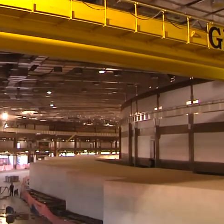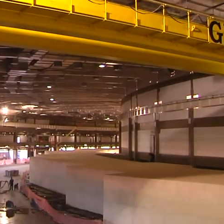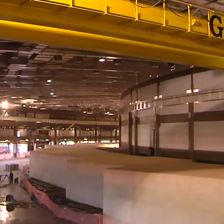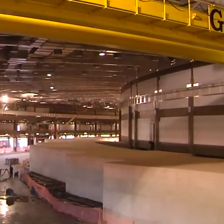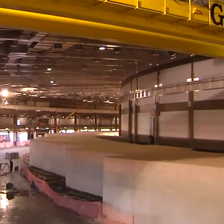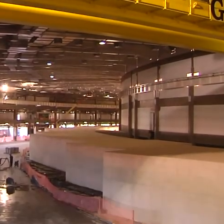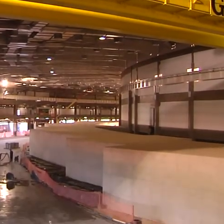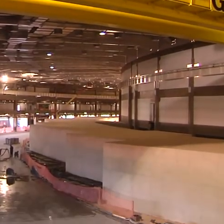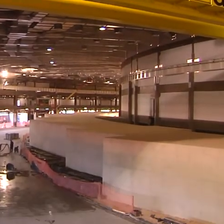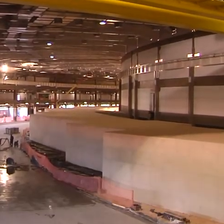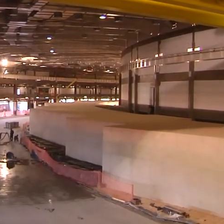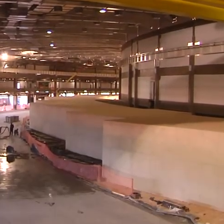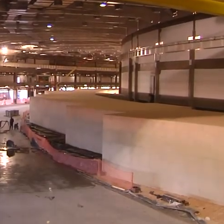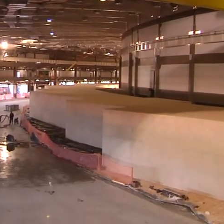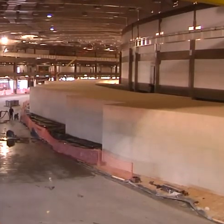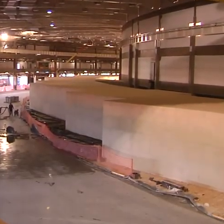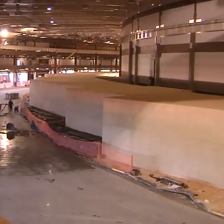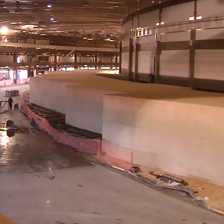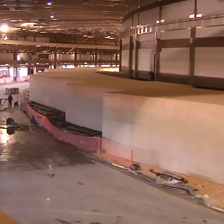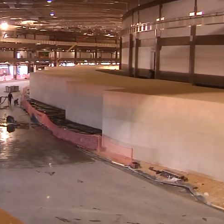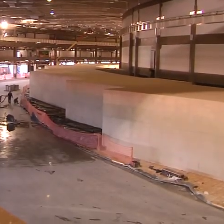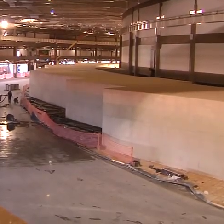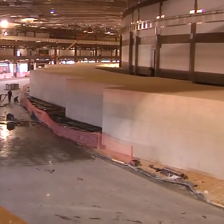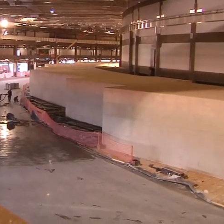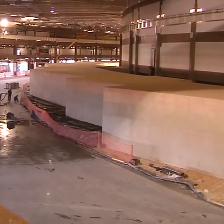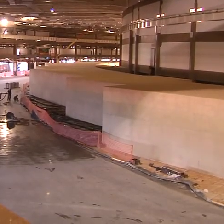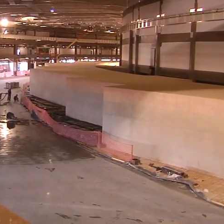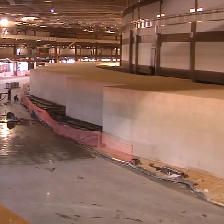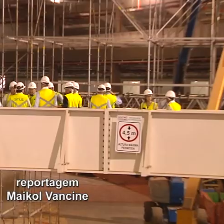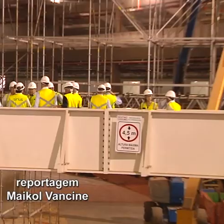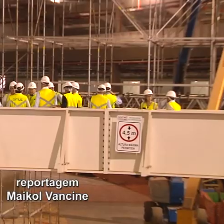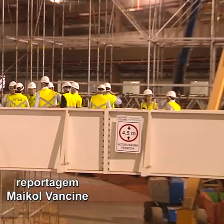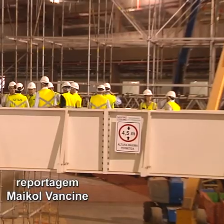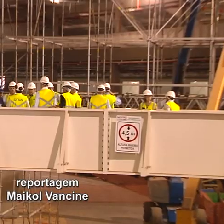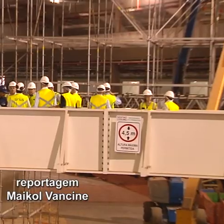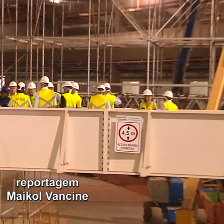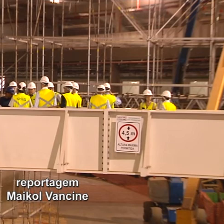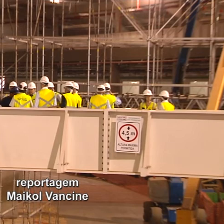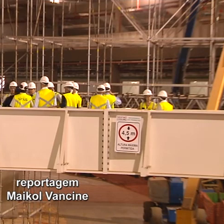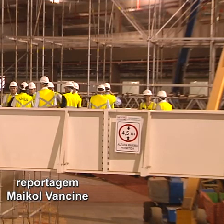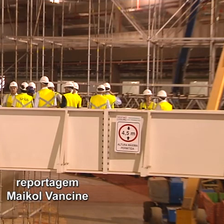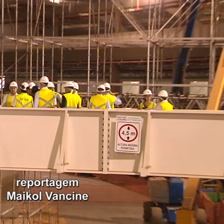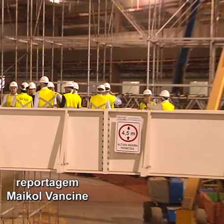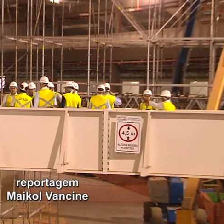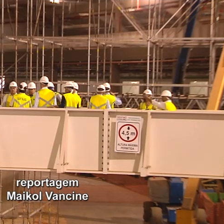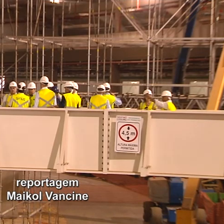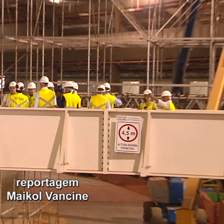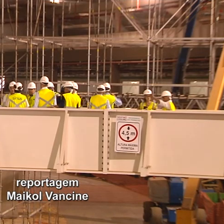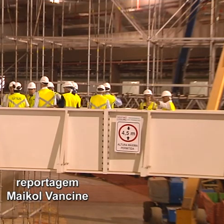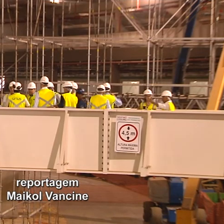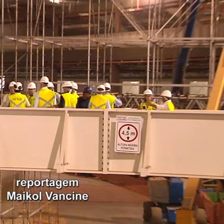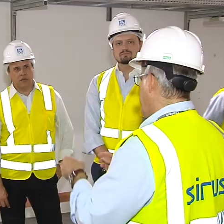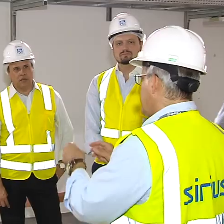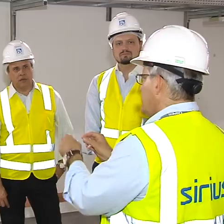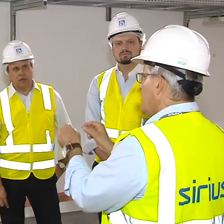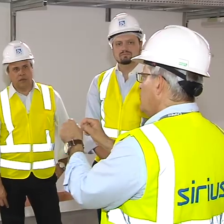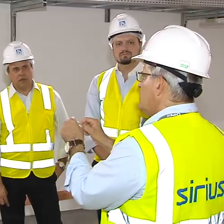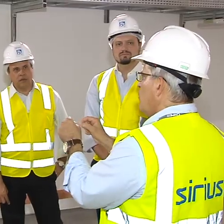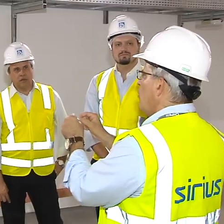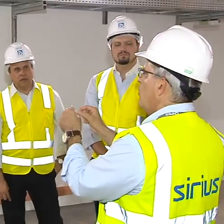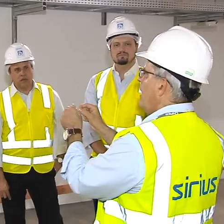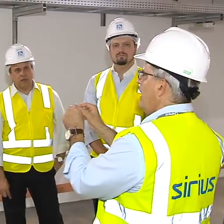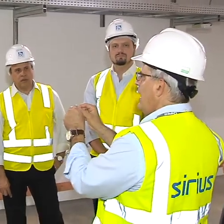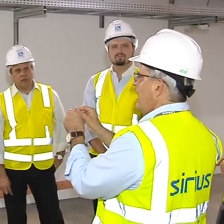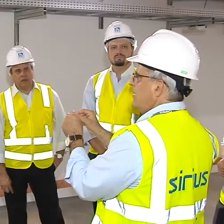projeto Sírios é o laboratório de aceleração de partículas que vai abrigar a sede da nova fonte brasileira de luz síncrotron. A